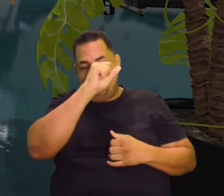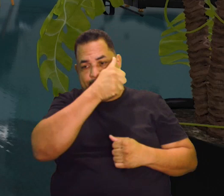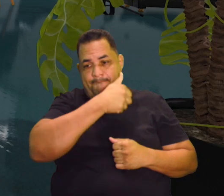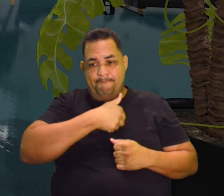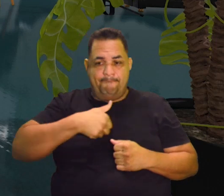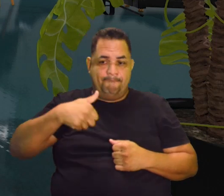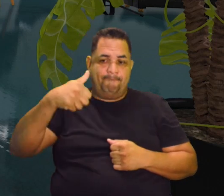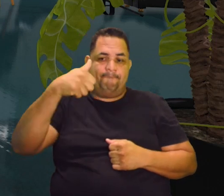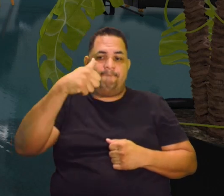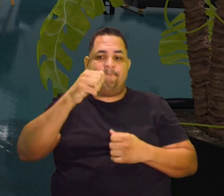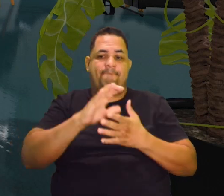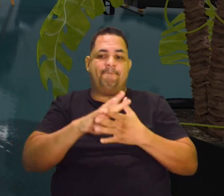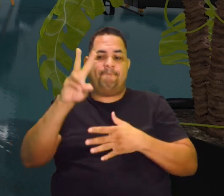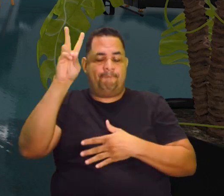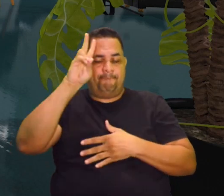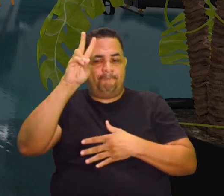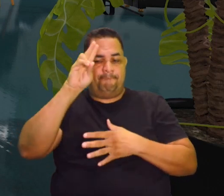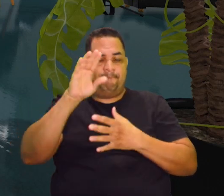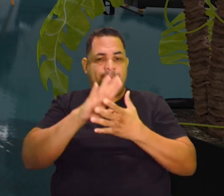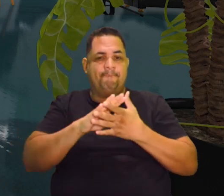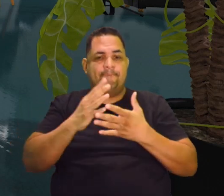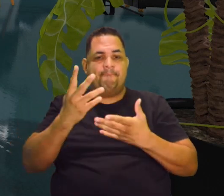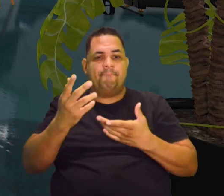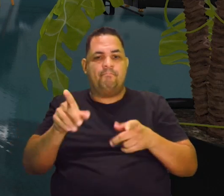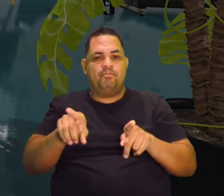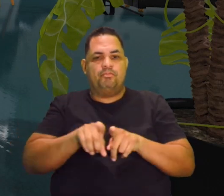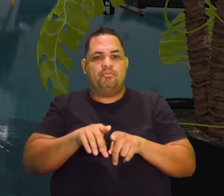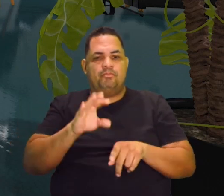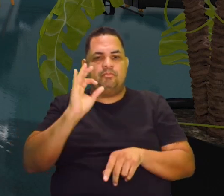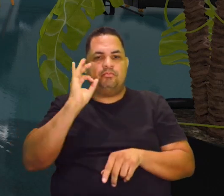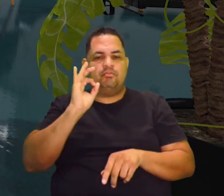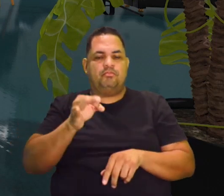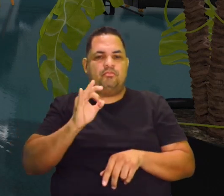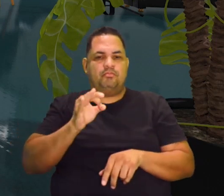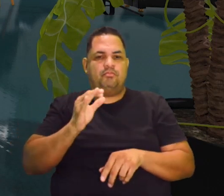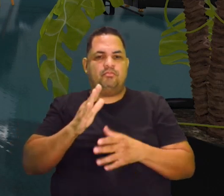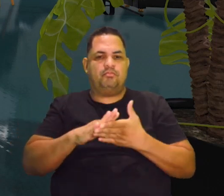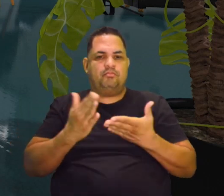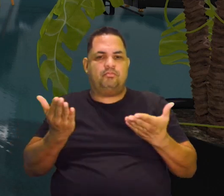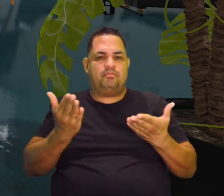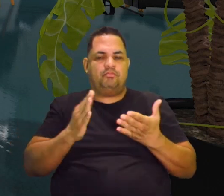história da arte quando você tem também conhecimento de história, certo? Então,